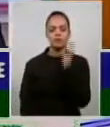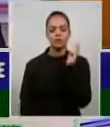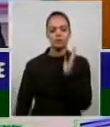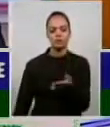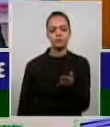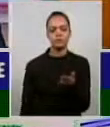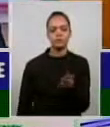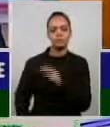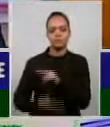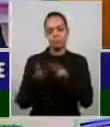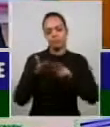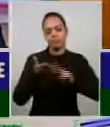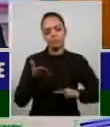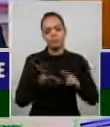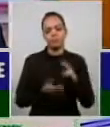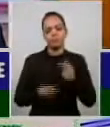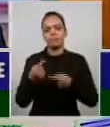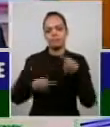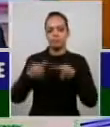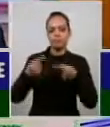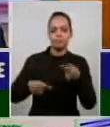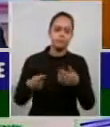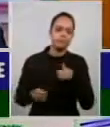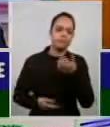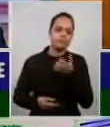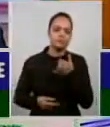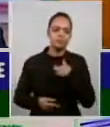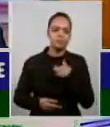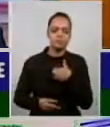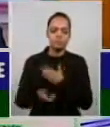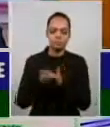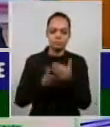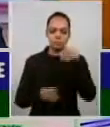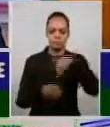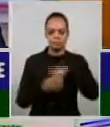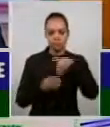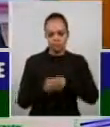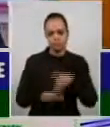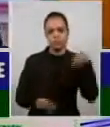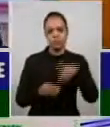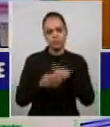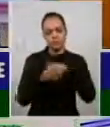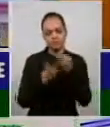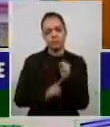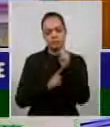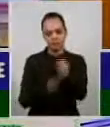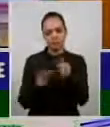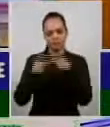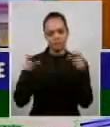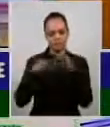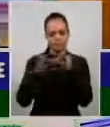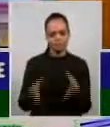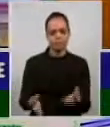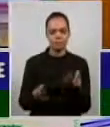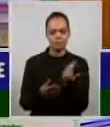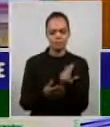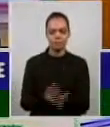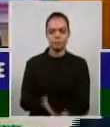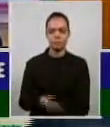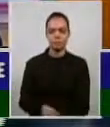Após a leitura e a discussão, eu coloco em votação. A votação é simbólica, maioria